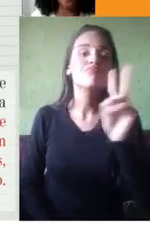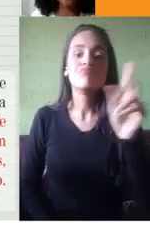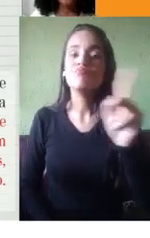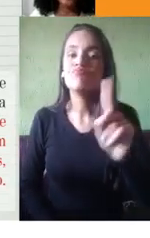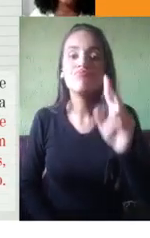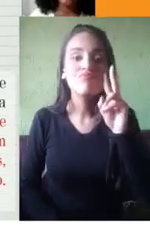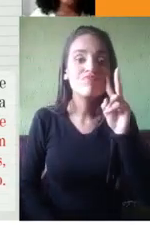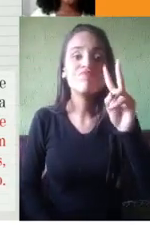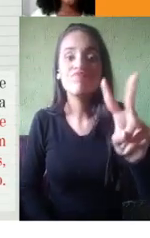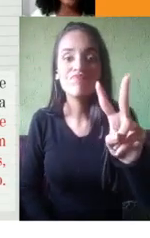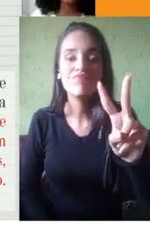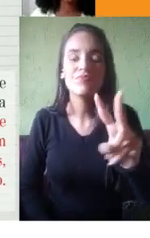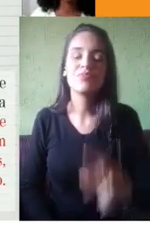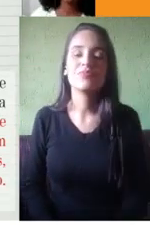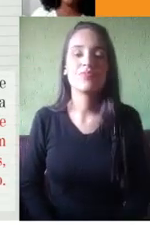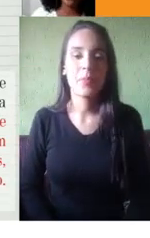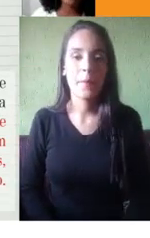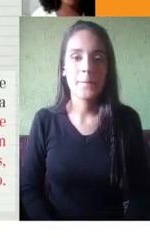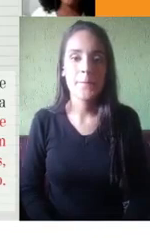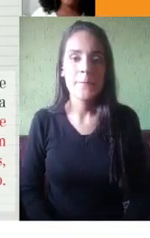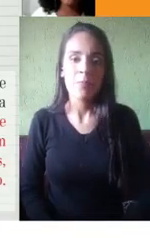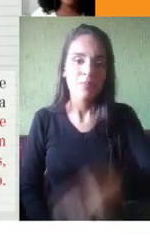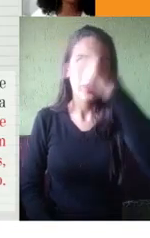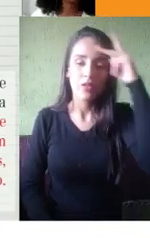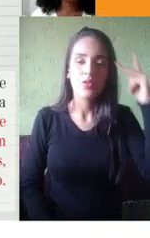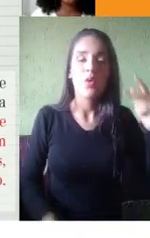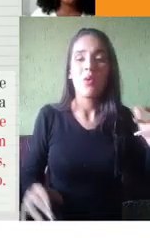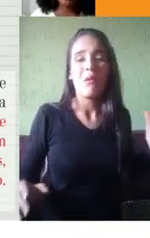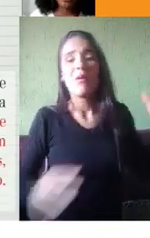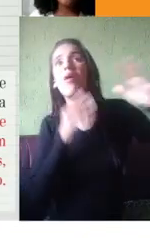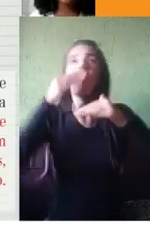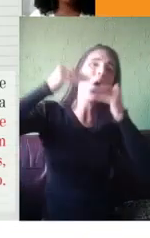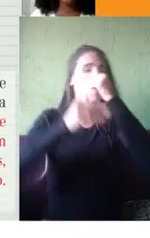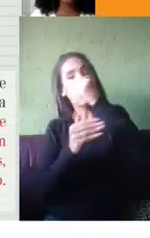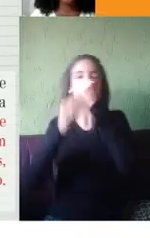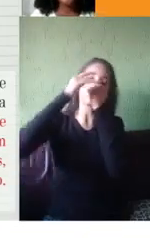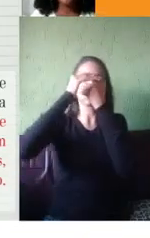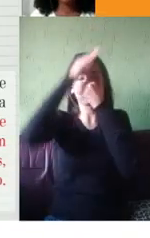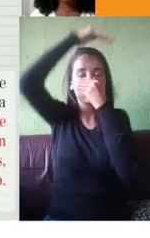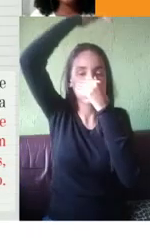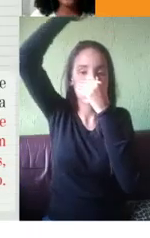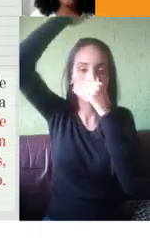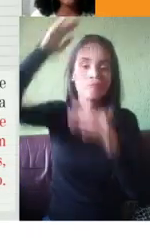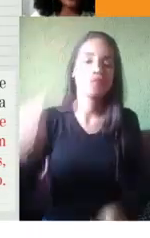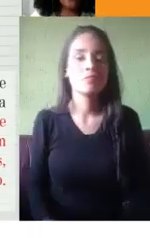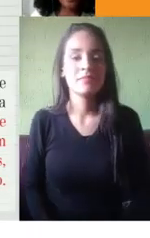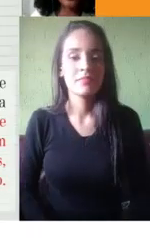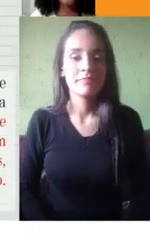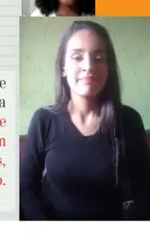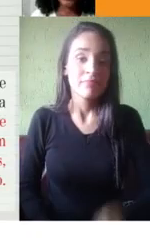infelizmente real. Aqui a situação de violência nos trotes nas universidades foi associada, né, à situação